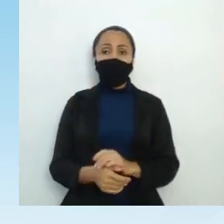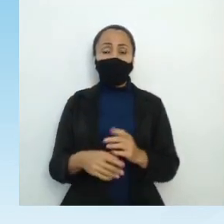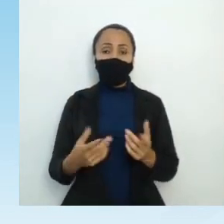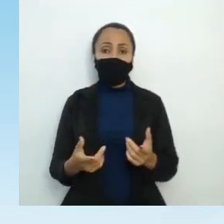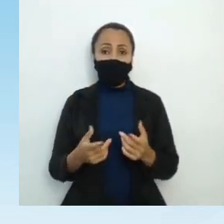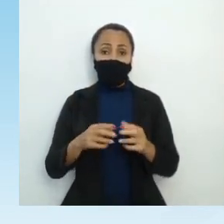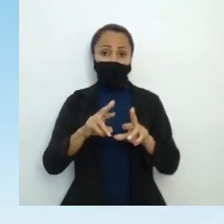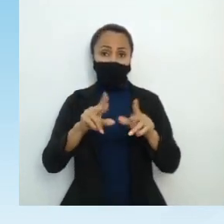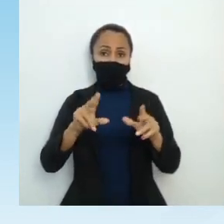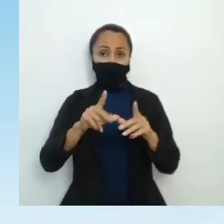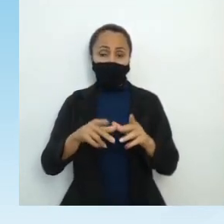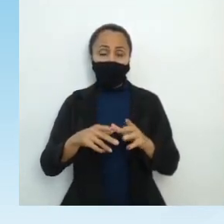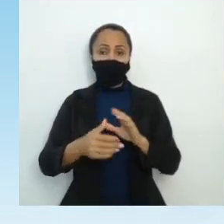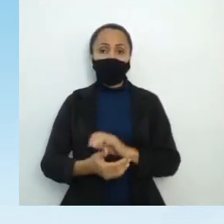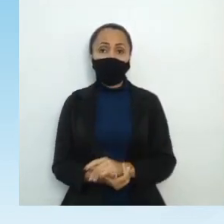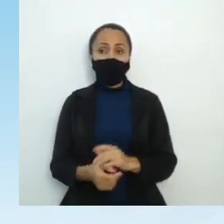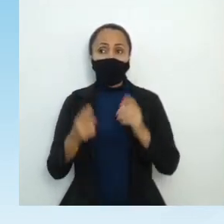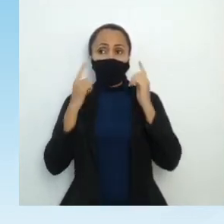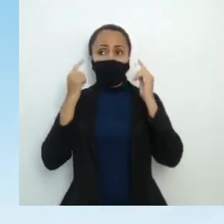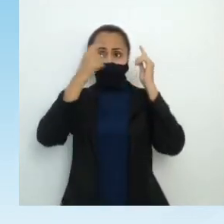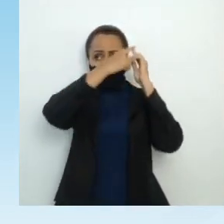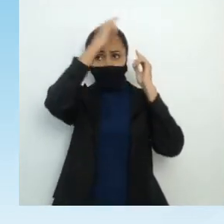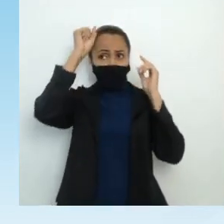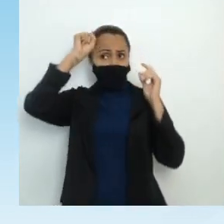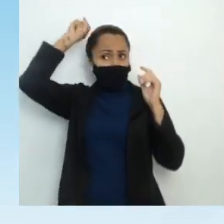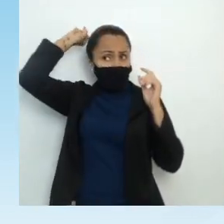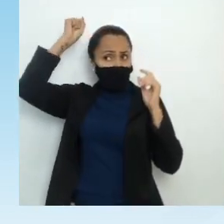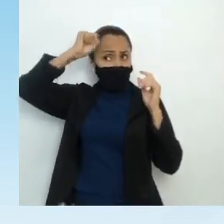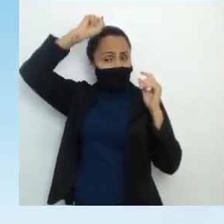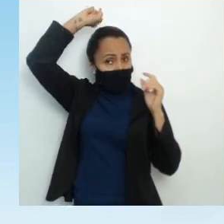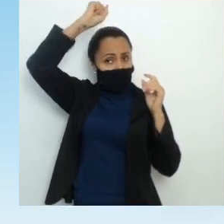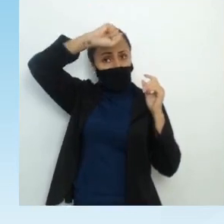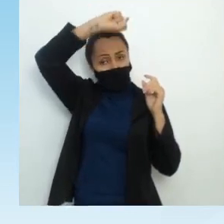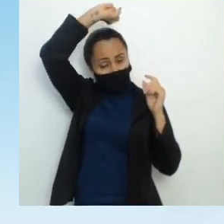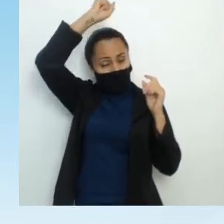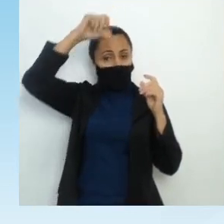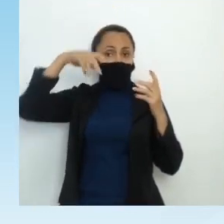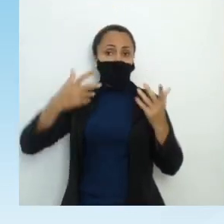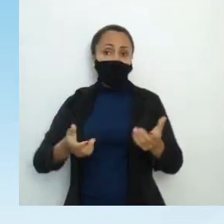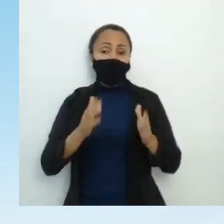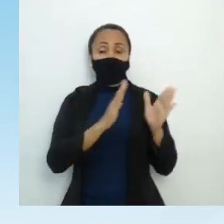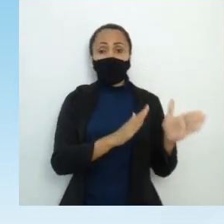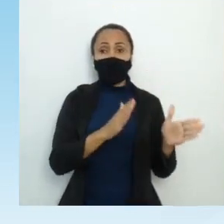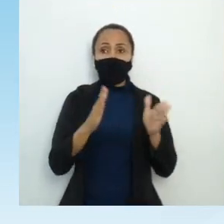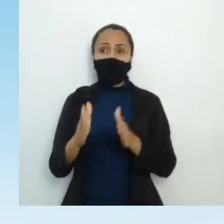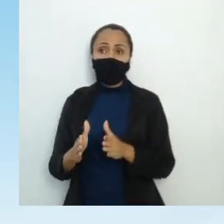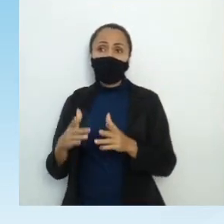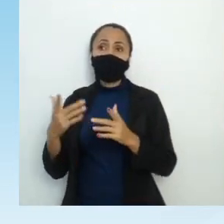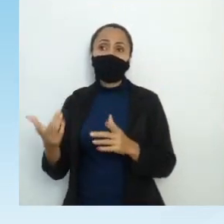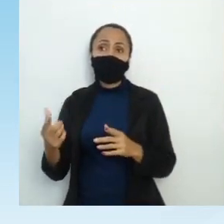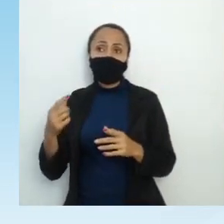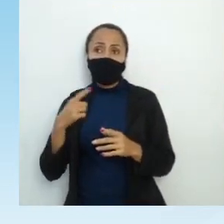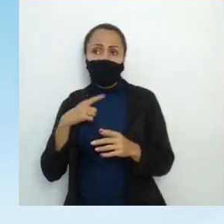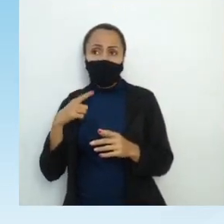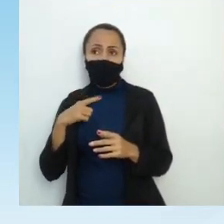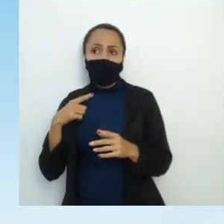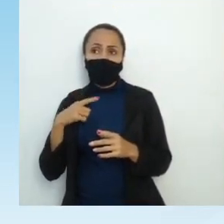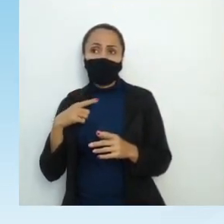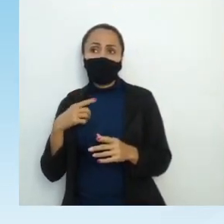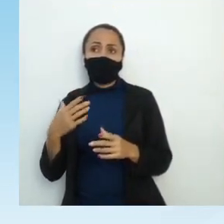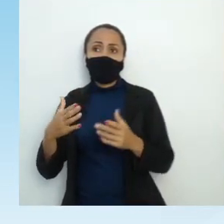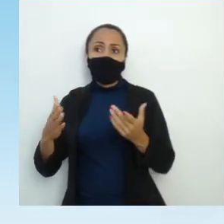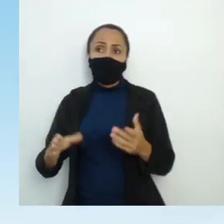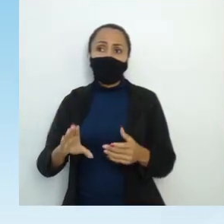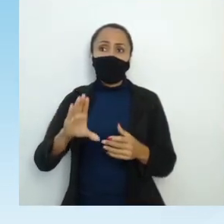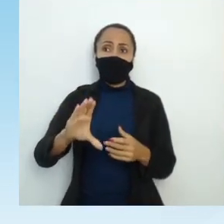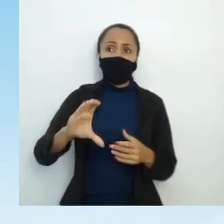diferente e tal. Eles estavam lá de cabeça raspada e iam embora brigar. De um lado você tinha os escavadores, do outro os niveladores dentro desse